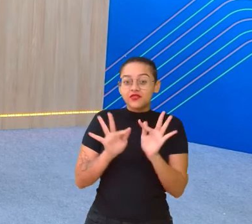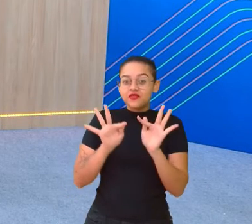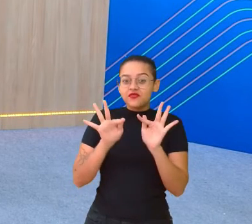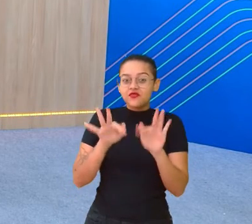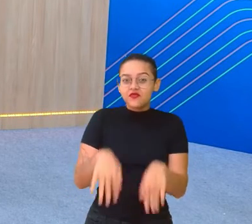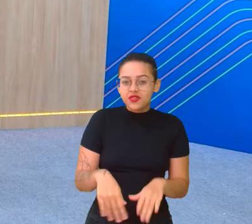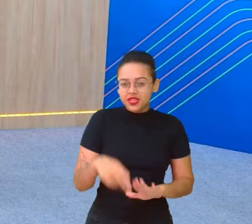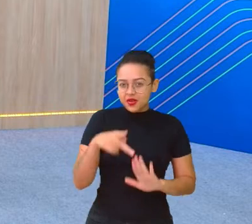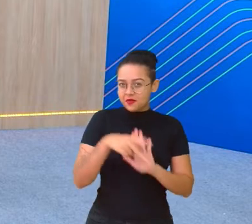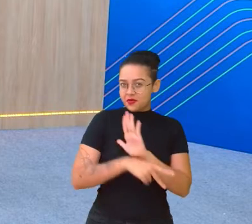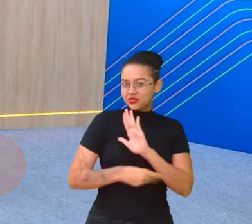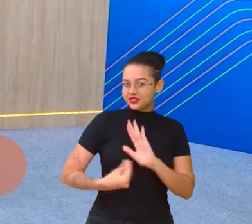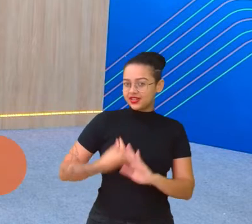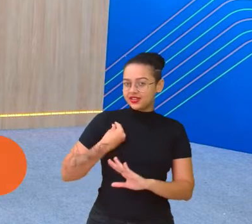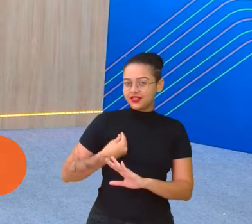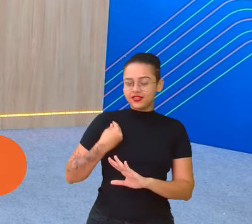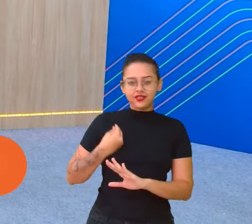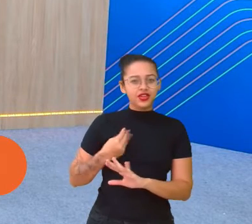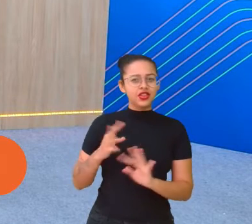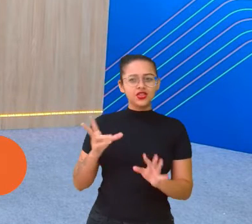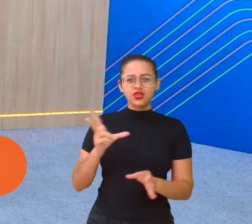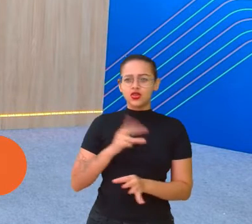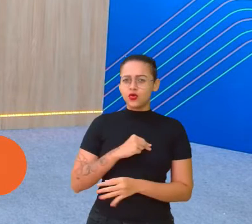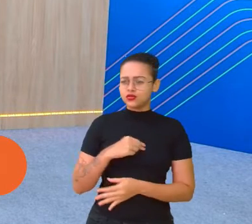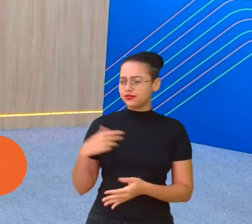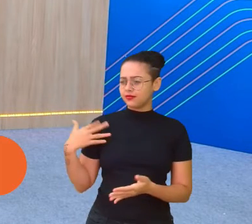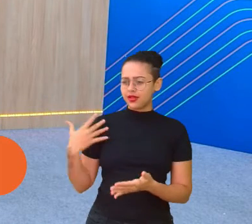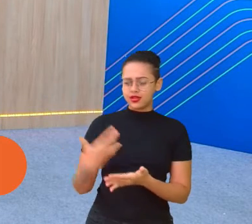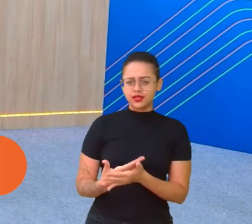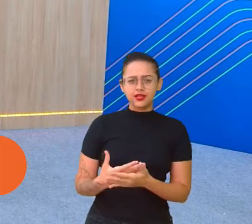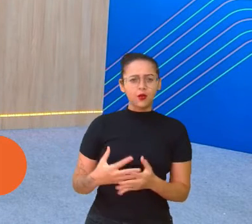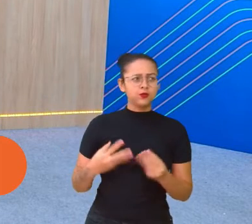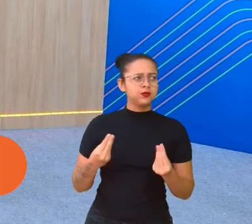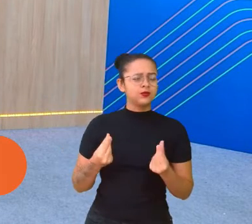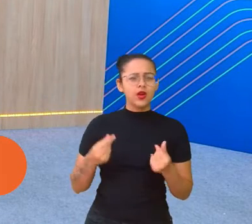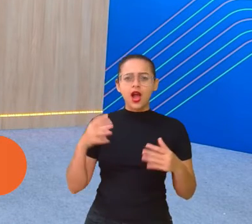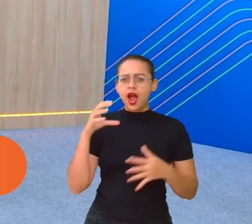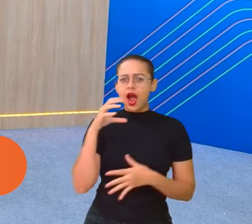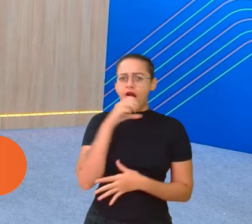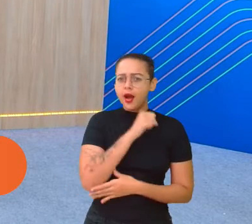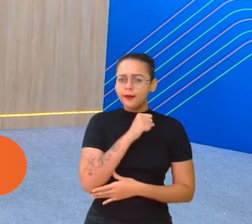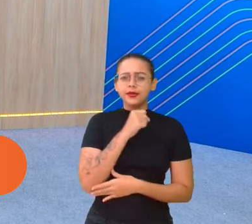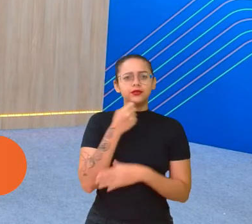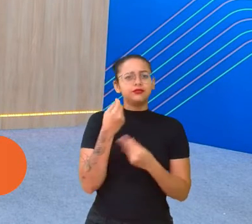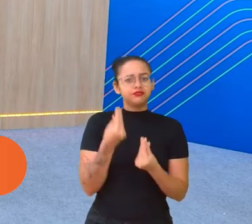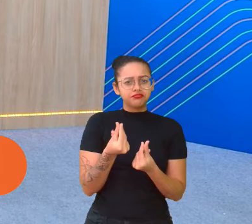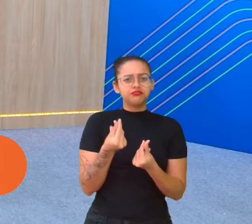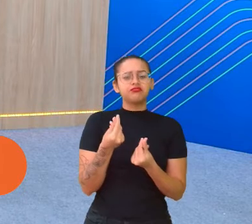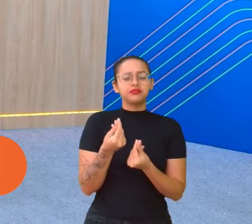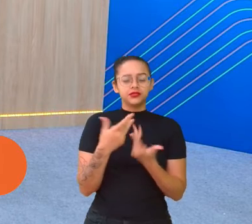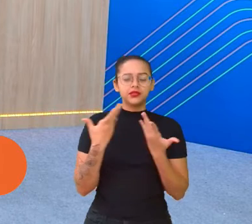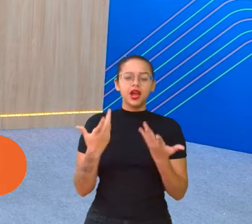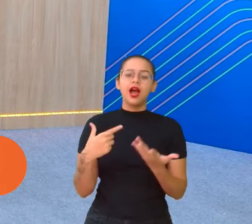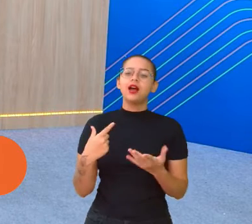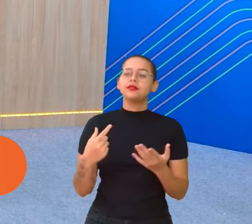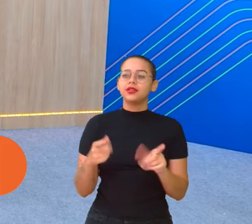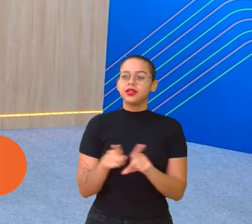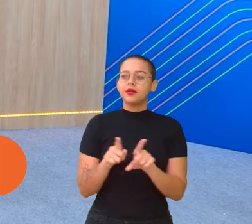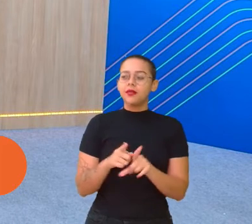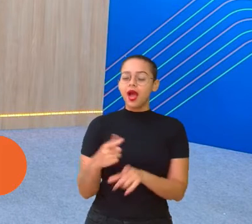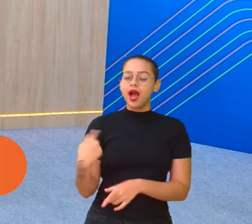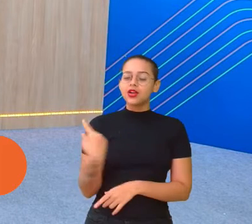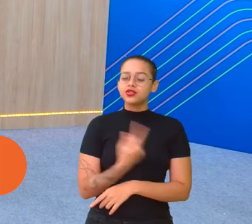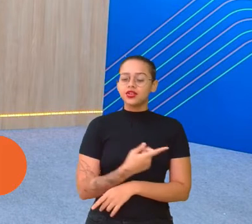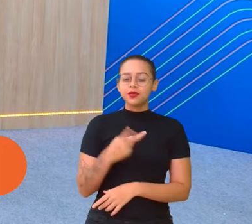de vida. Passou tudo tão intenso, não foi, Armando? Opa! Tudo tão rápido, assim, foi correndo. Mas a gente também é professor e sabe que vocês